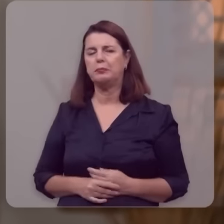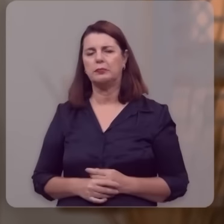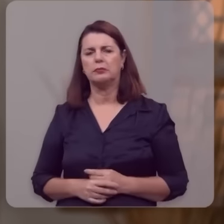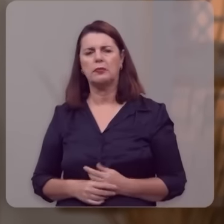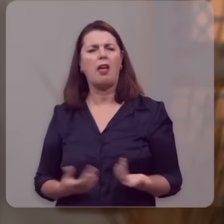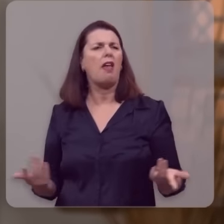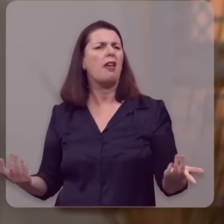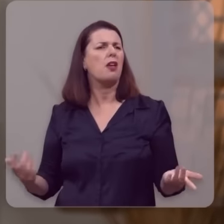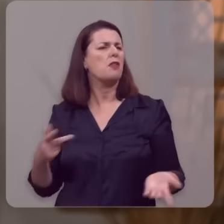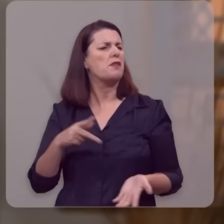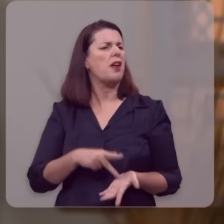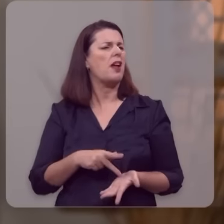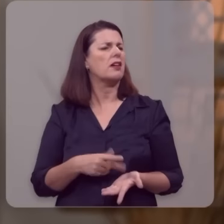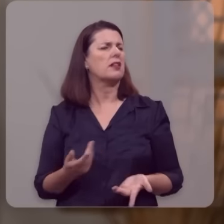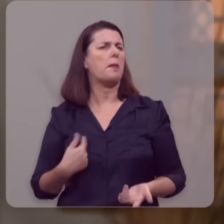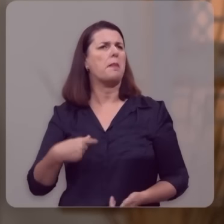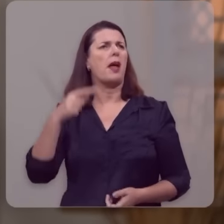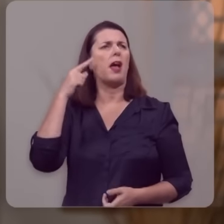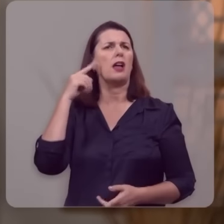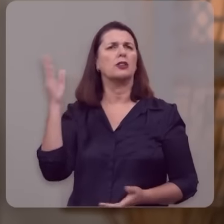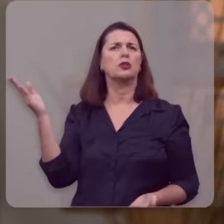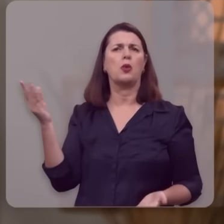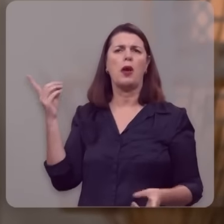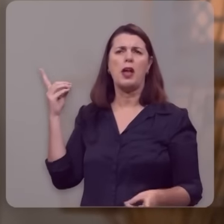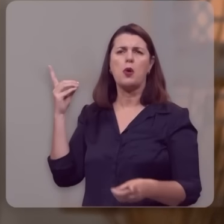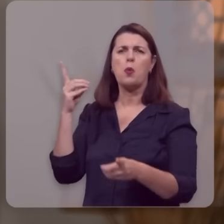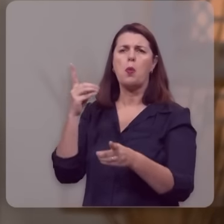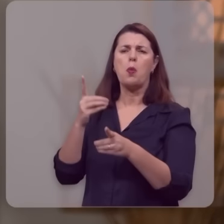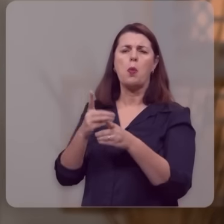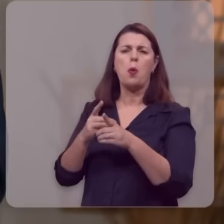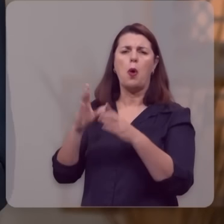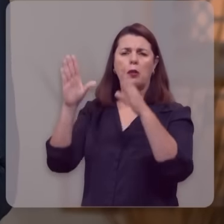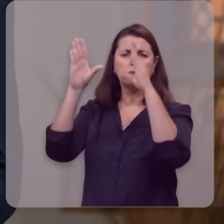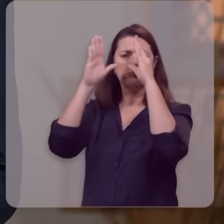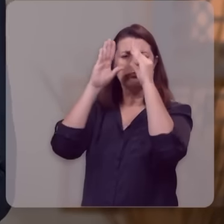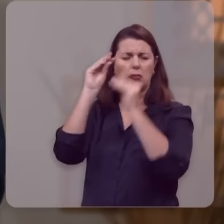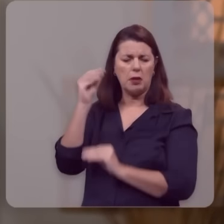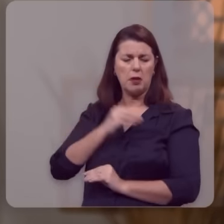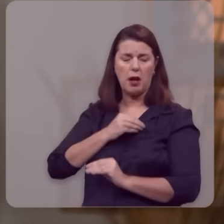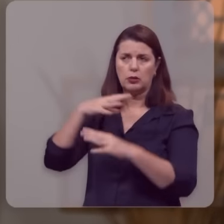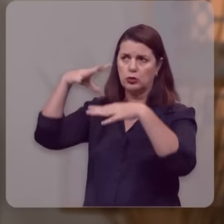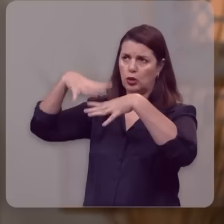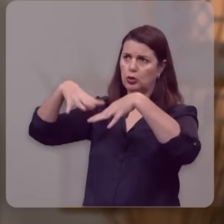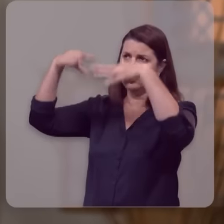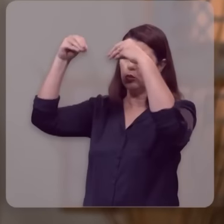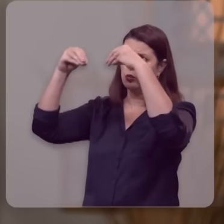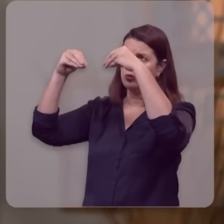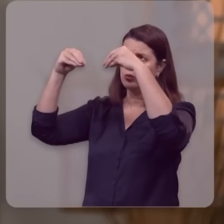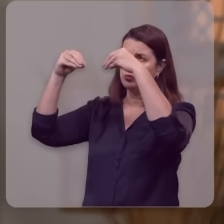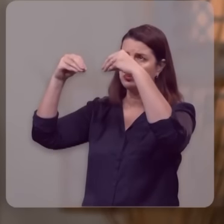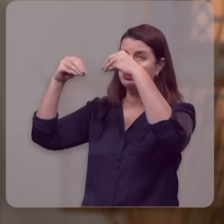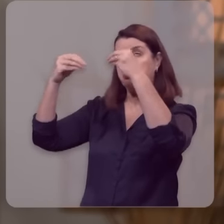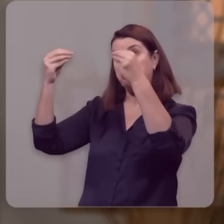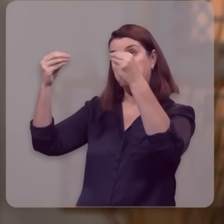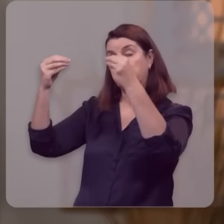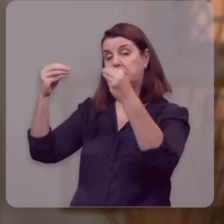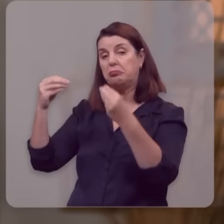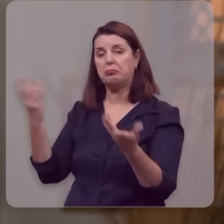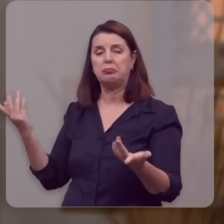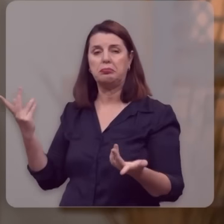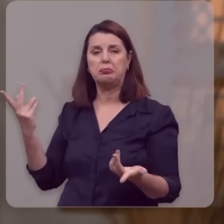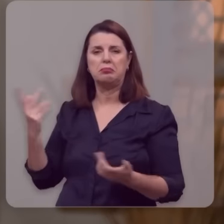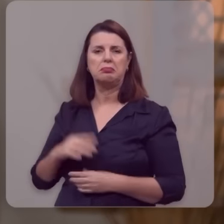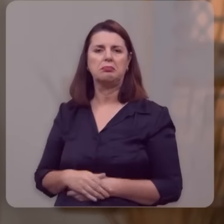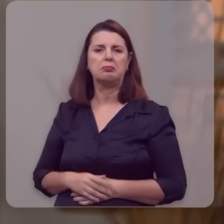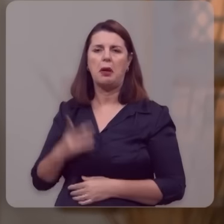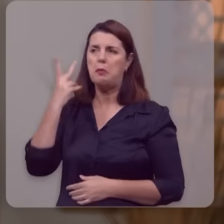se eu com efeito digo as trevas com efeito me encobrirão Vou apagar a luz as trevas e a luz são a mesma coisa para